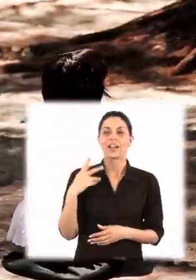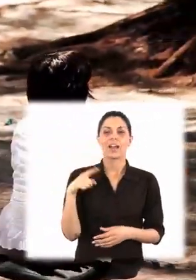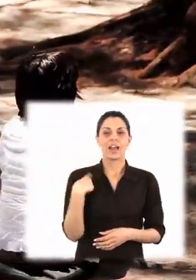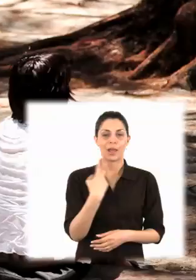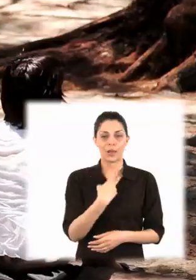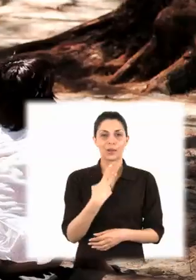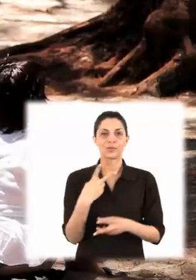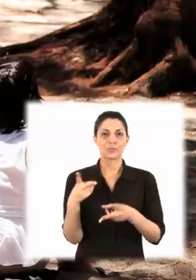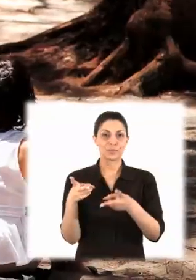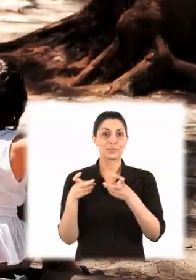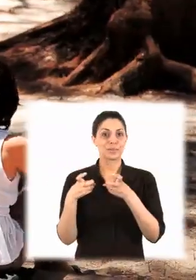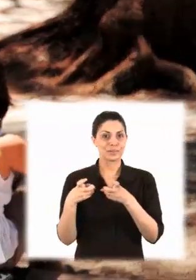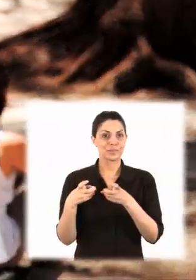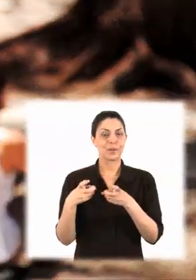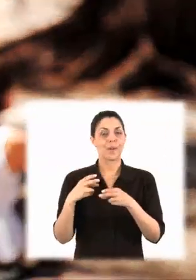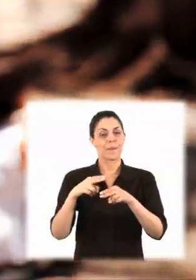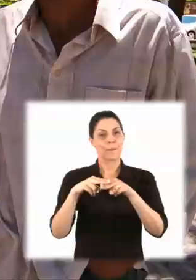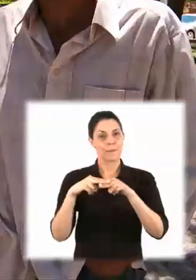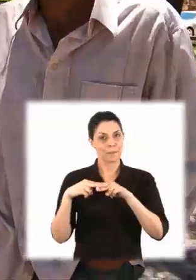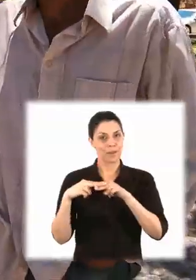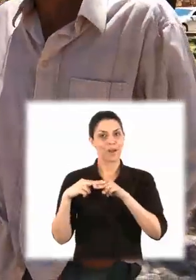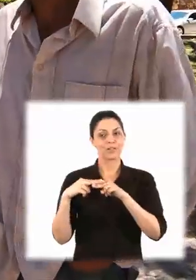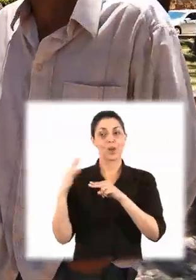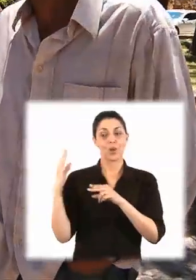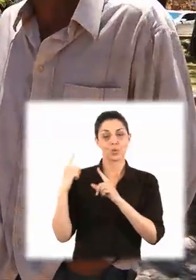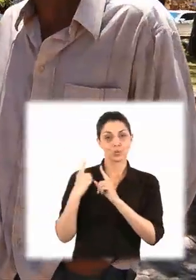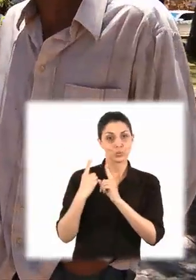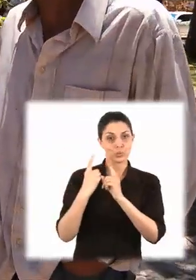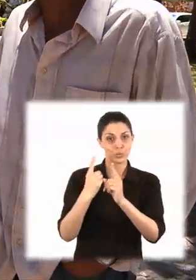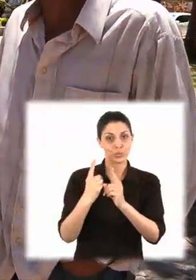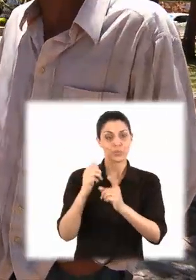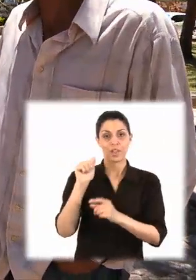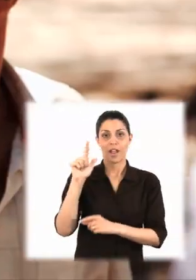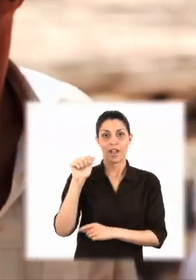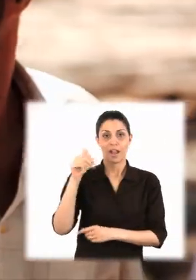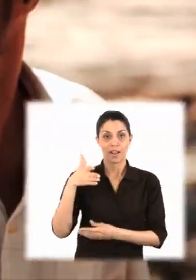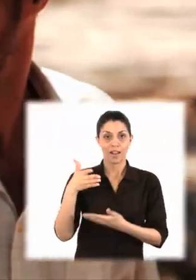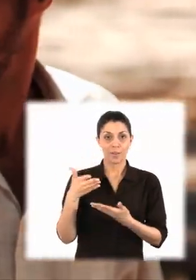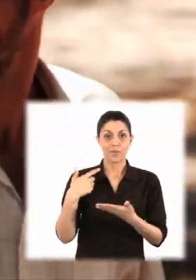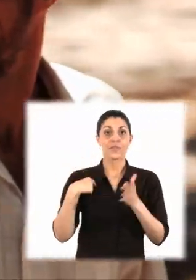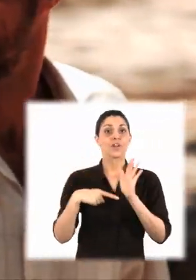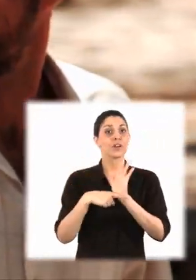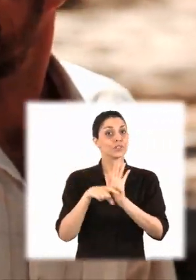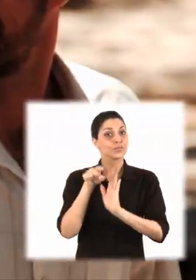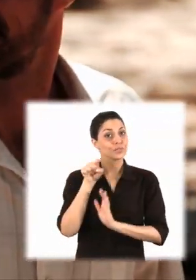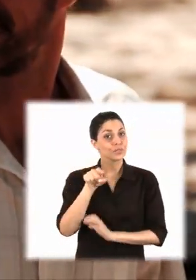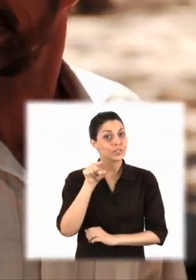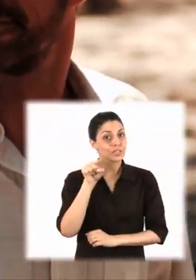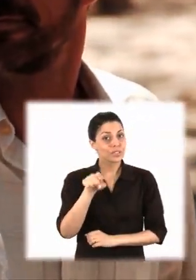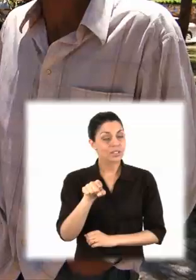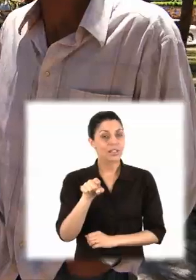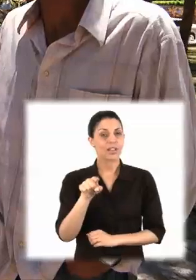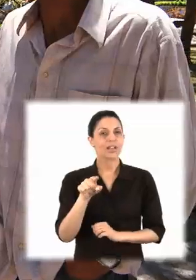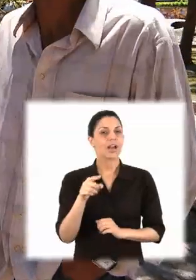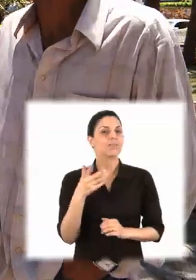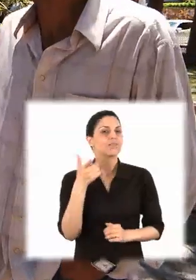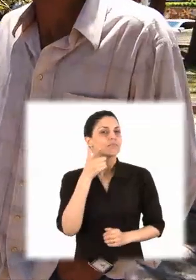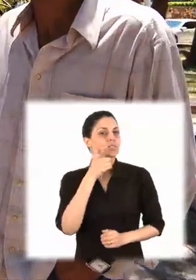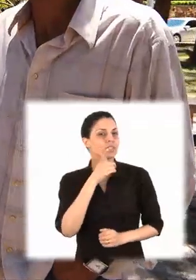gente percebeu, viu, Rutílio? Por isso que eu te trouxe aqui, esse é o Alan, e ele vai ajudar você a